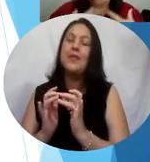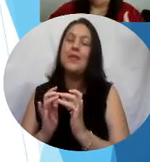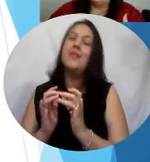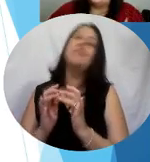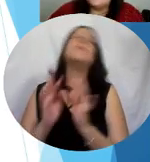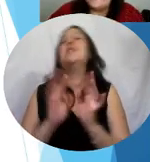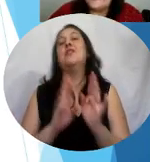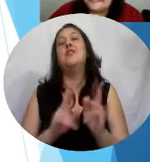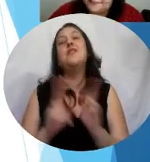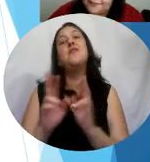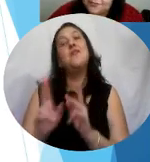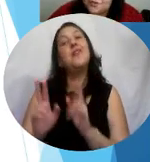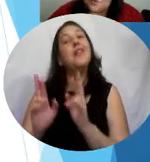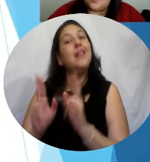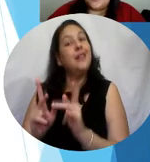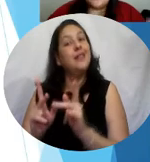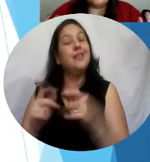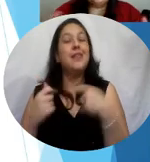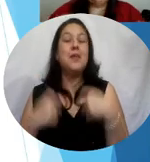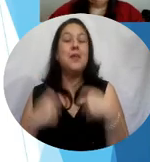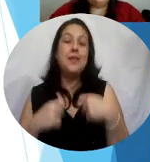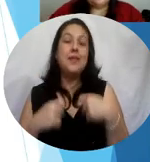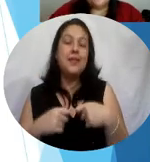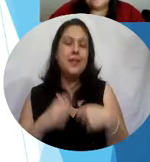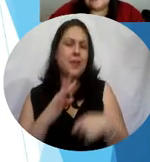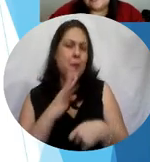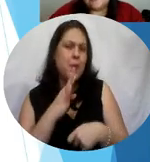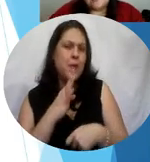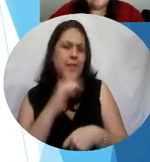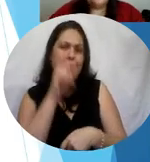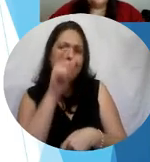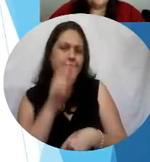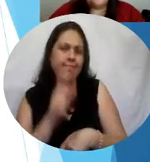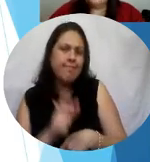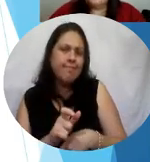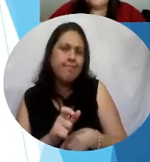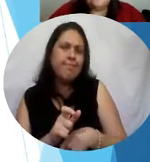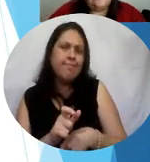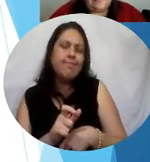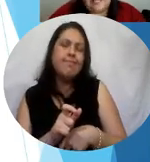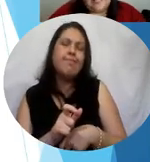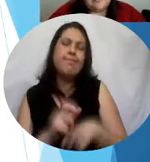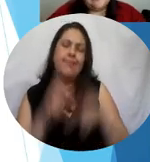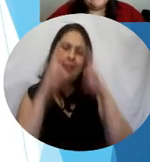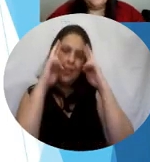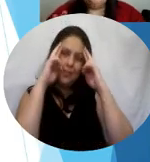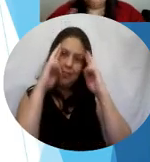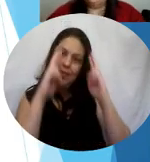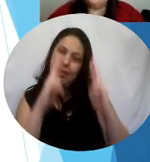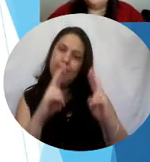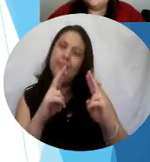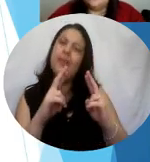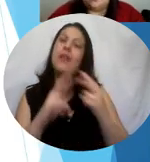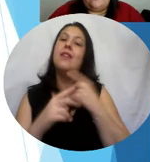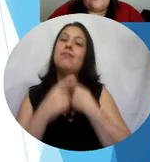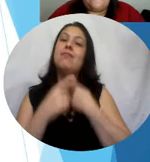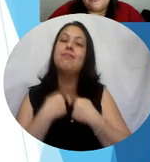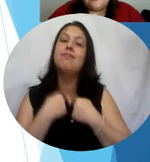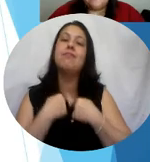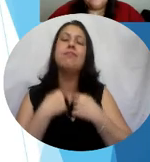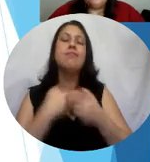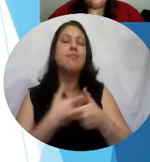preciso conhecer essa pessoa, respeitar as suas necessidades, as suas preferências, conversar bastante